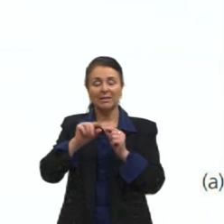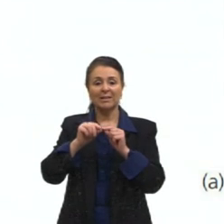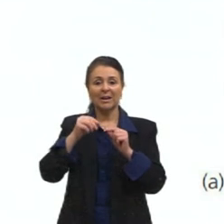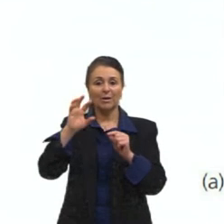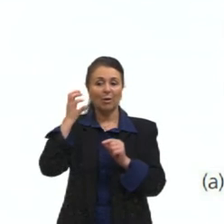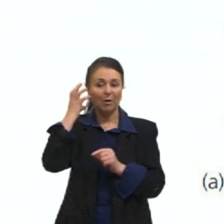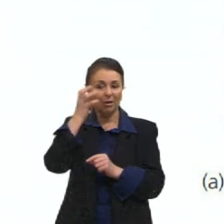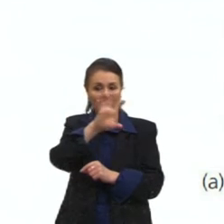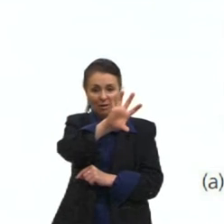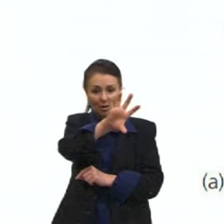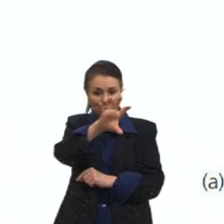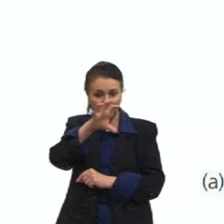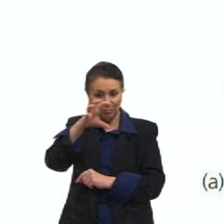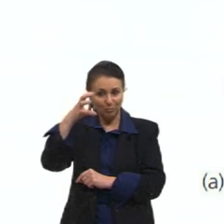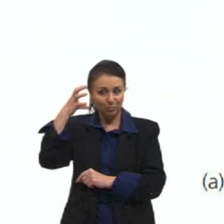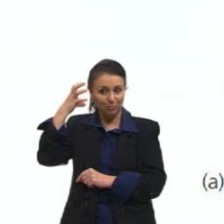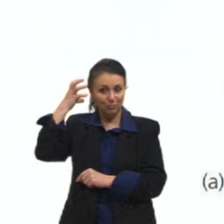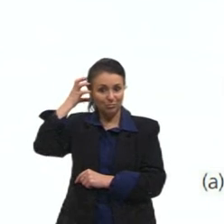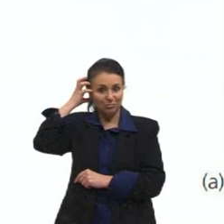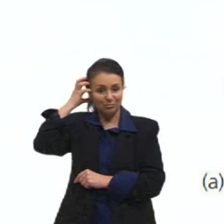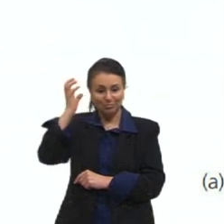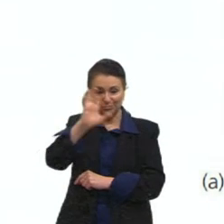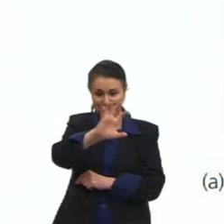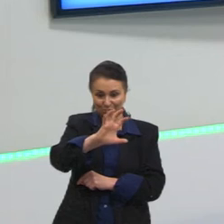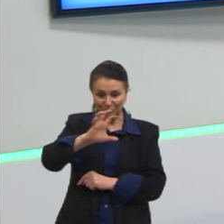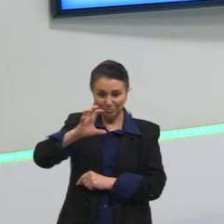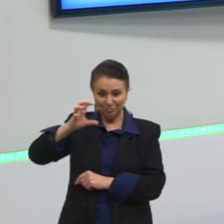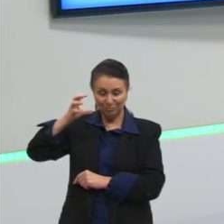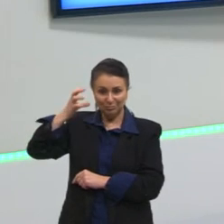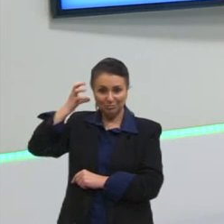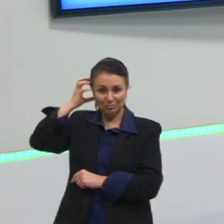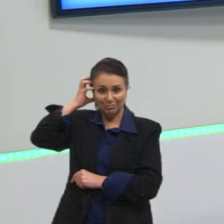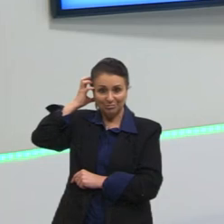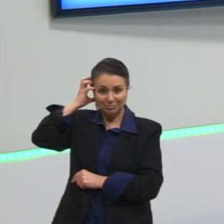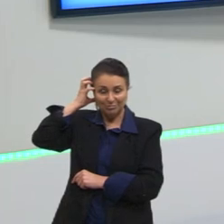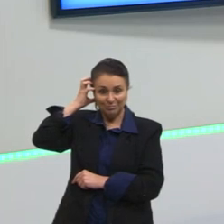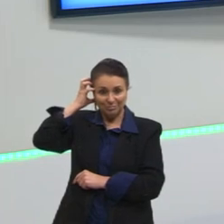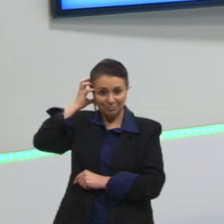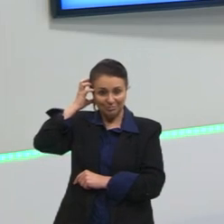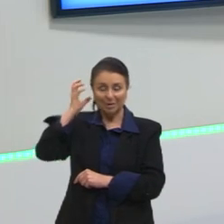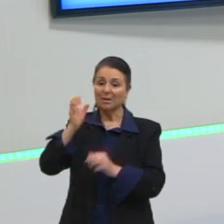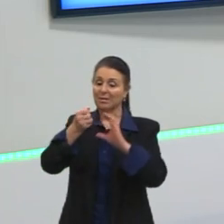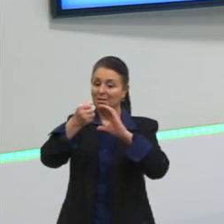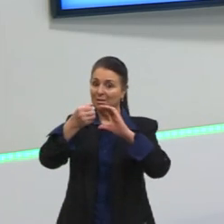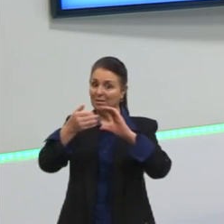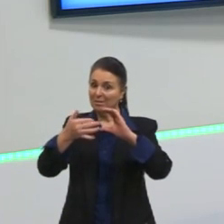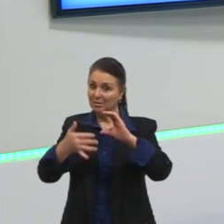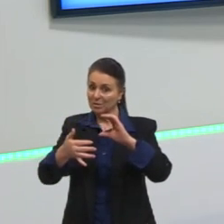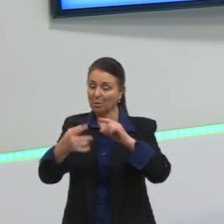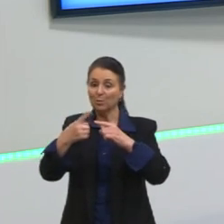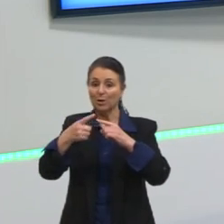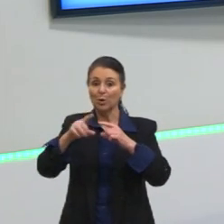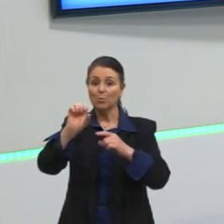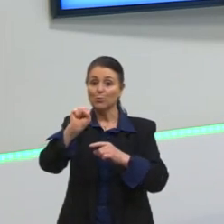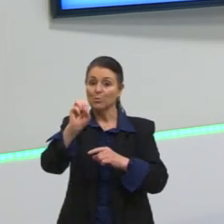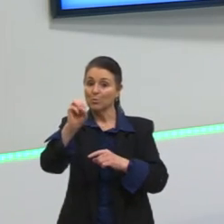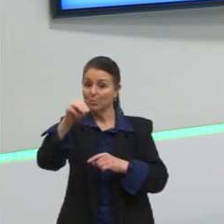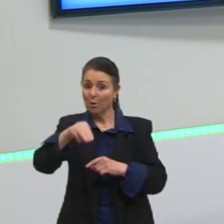ouvir perfeitamente, mesmo não me vendo pessoalmente. Então, o som ele tem essa característica justamente porque é uma onda,